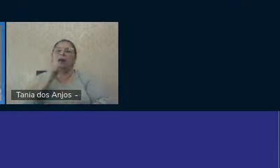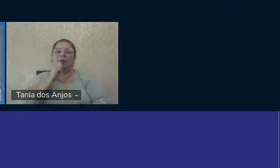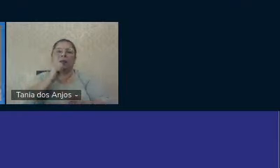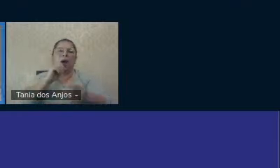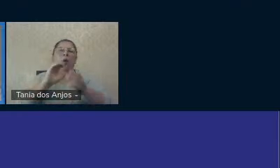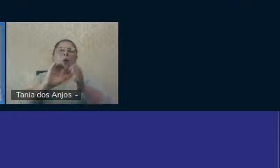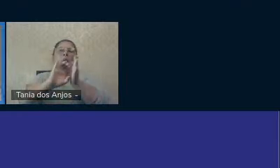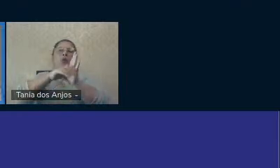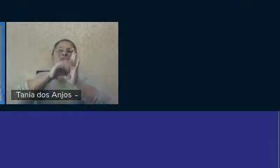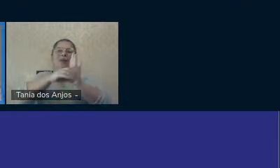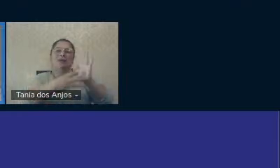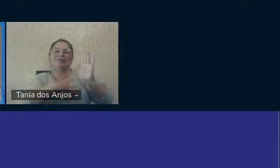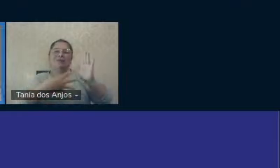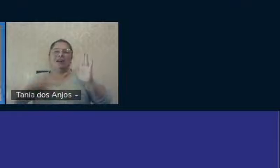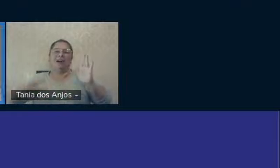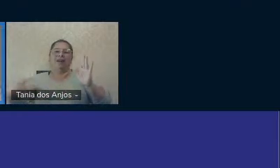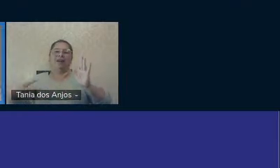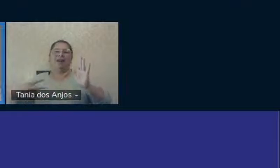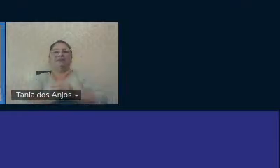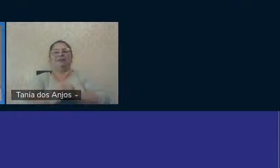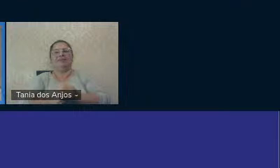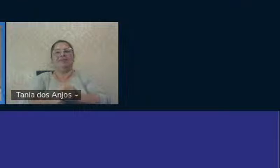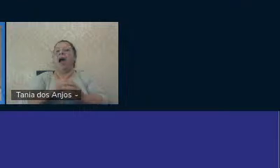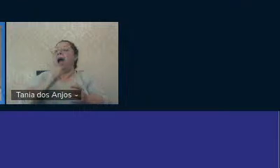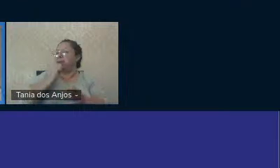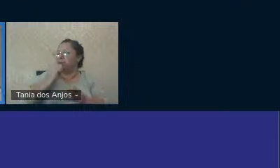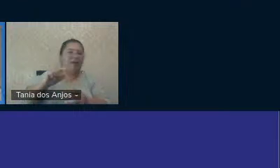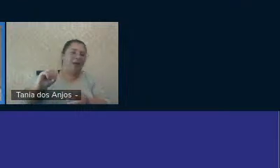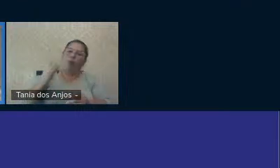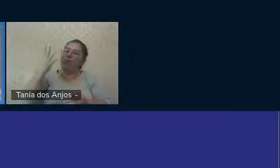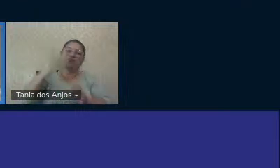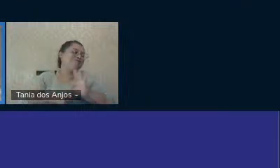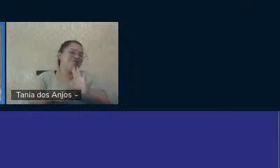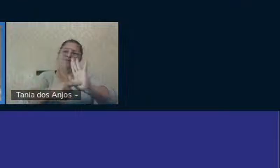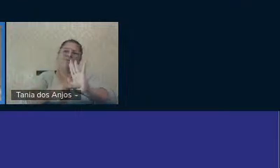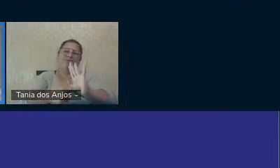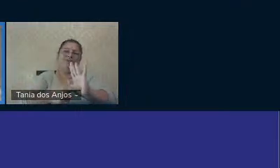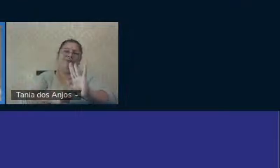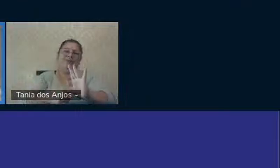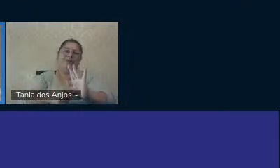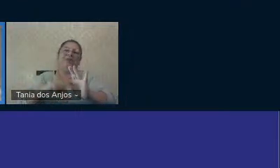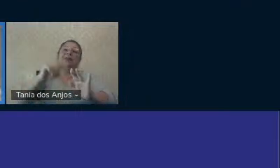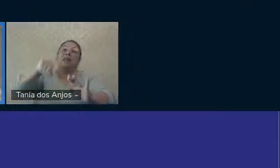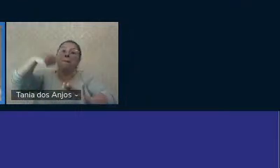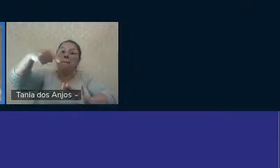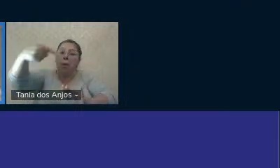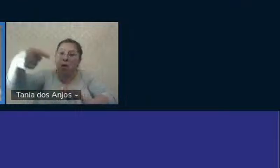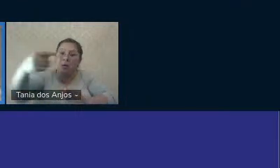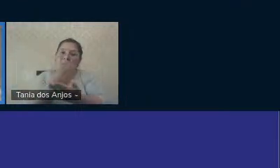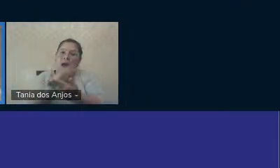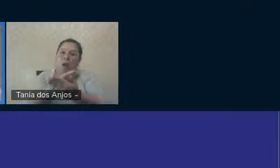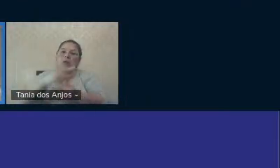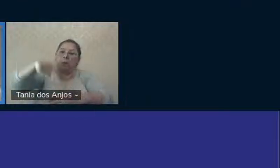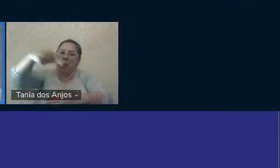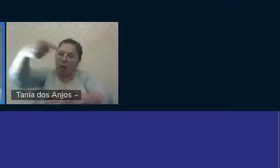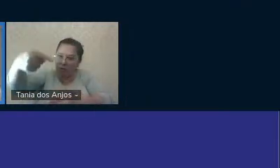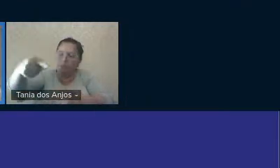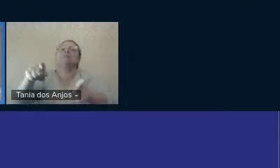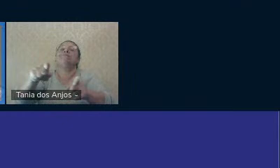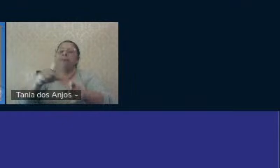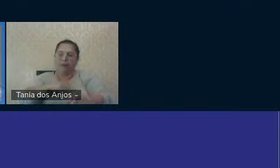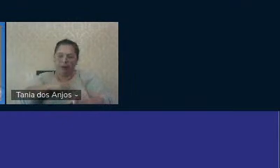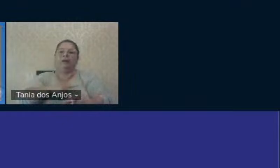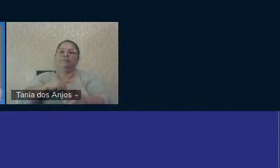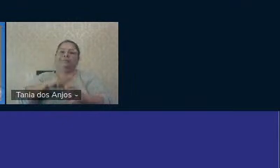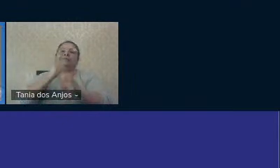tá? A gente não trabalhou ainda o conceito de Haikai, vocês vão ter aulas mais específicas a respeito disso. A